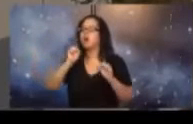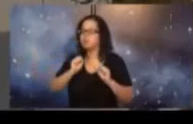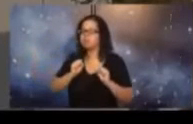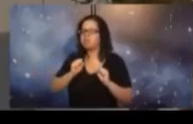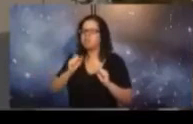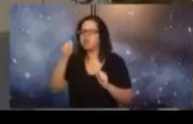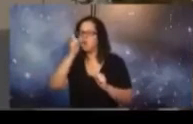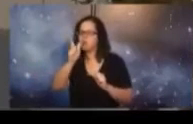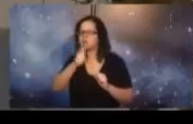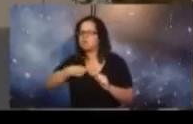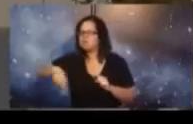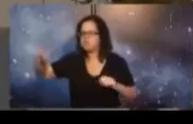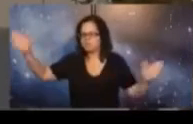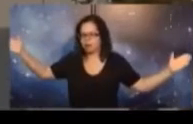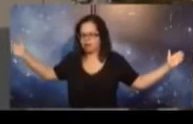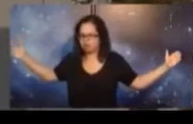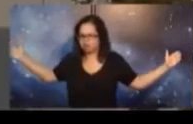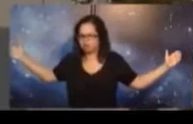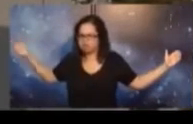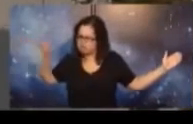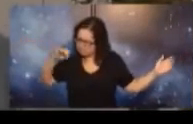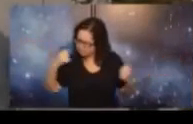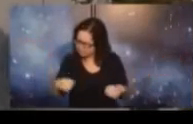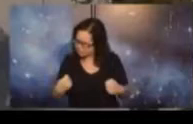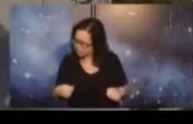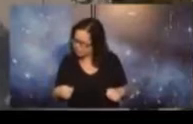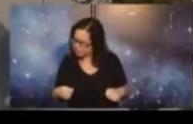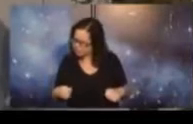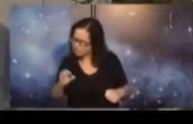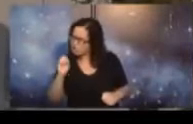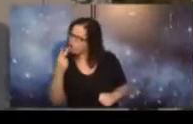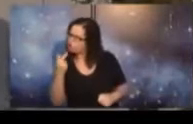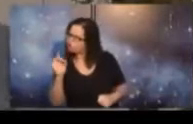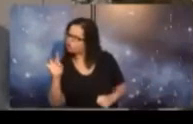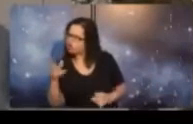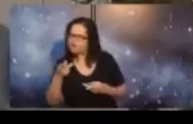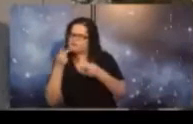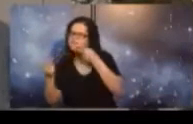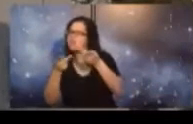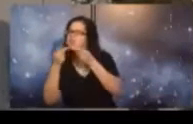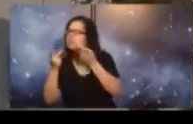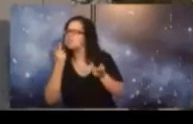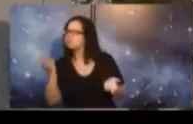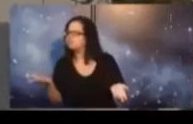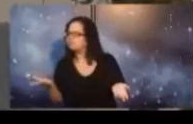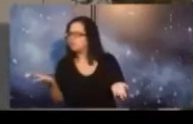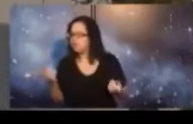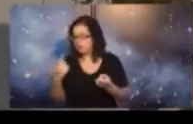Porque Emmanuel tem essa frase extraordinária: o Cristo combateu o mal